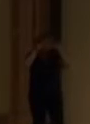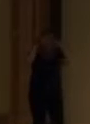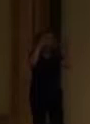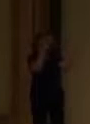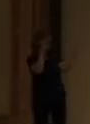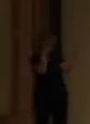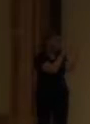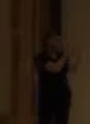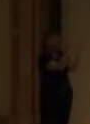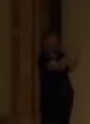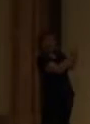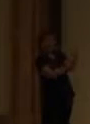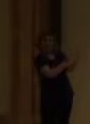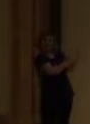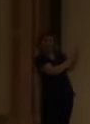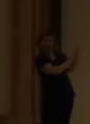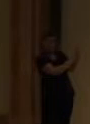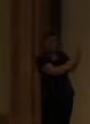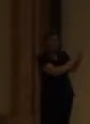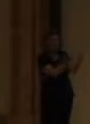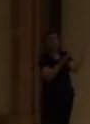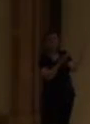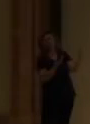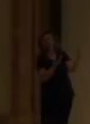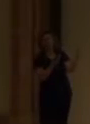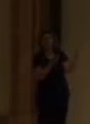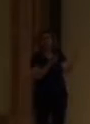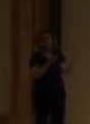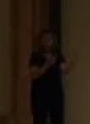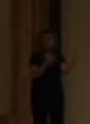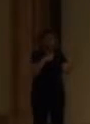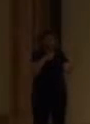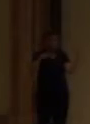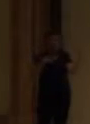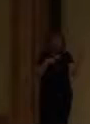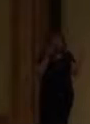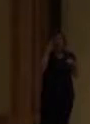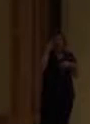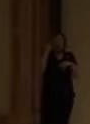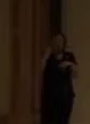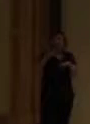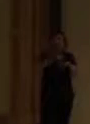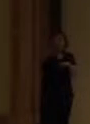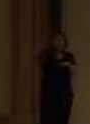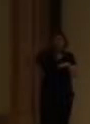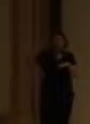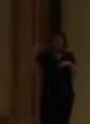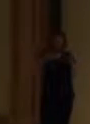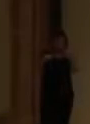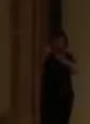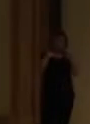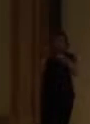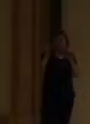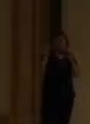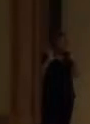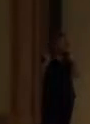meia culpa, e sermos anacrónicos, pensando que nós somos os culpados dos colonizadores de há 400 anos. Não é isso que eu quero dizer. É